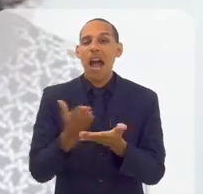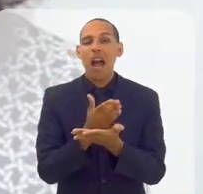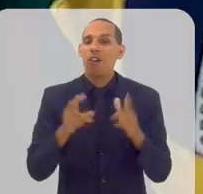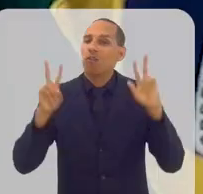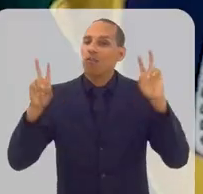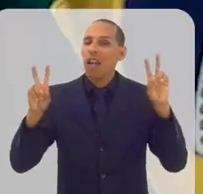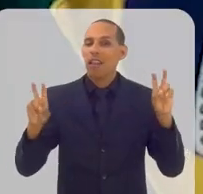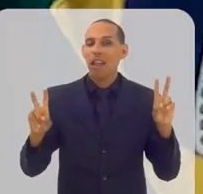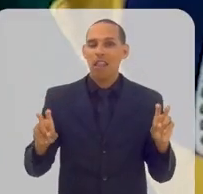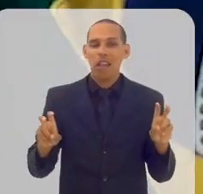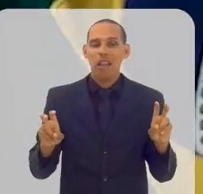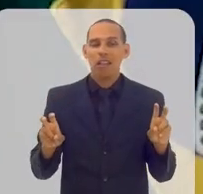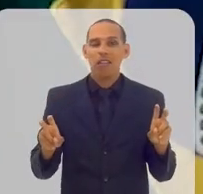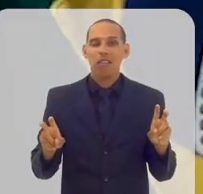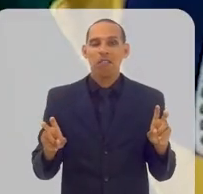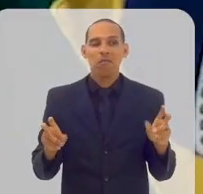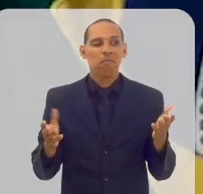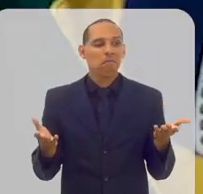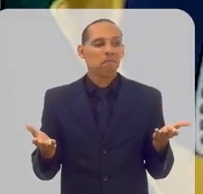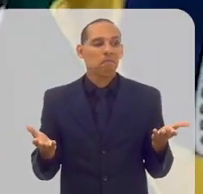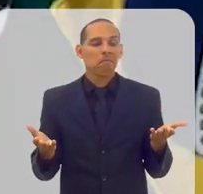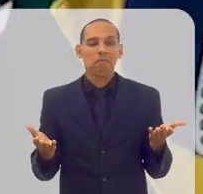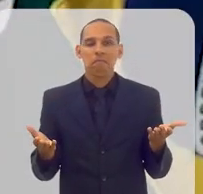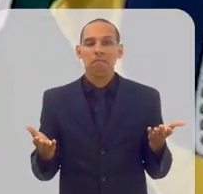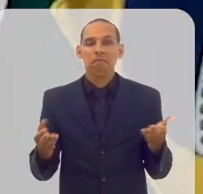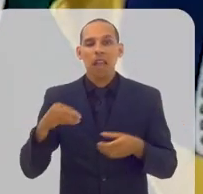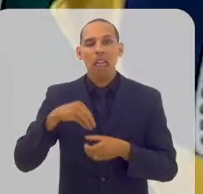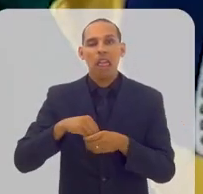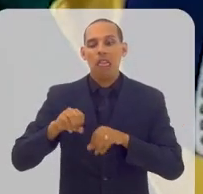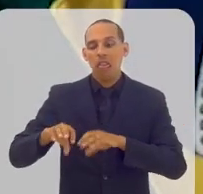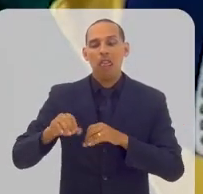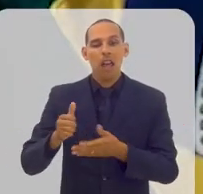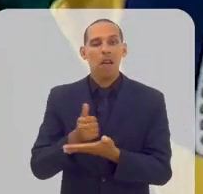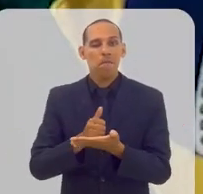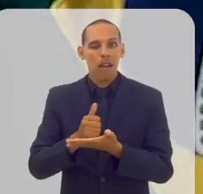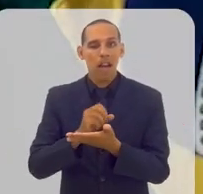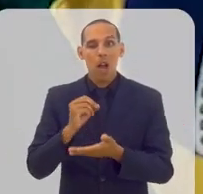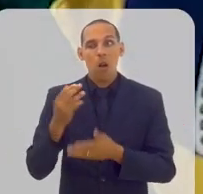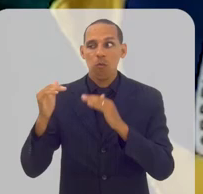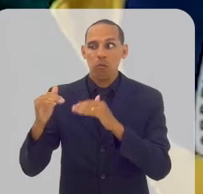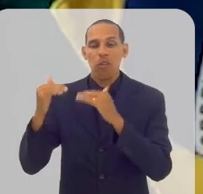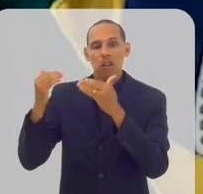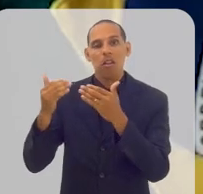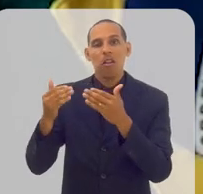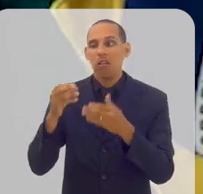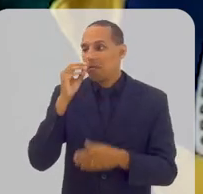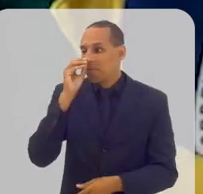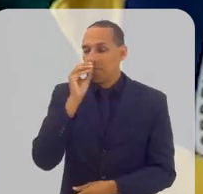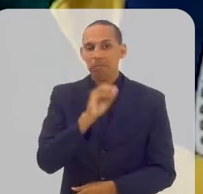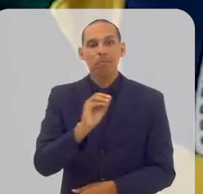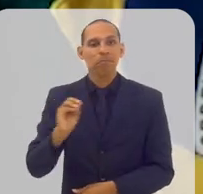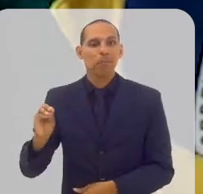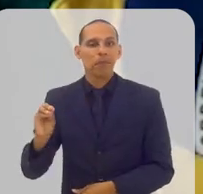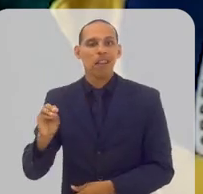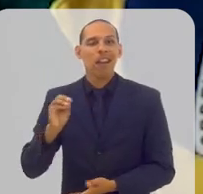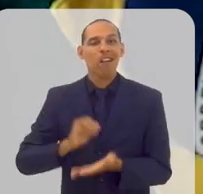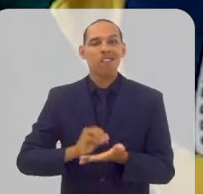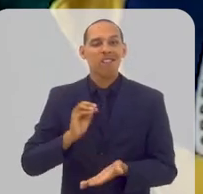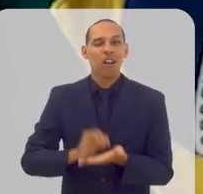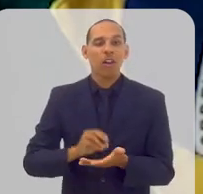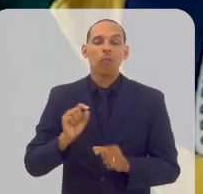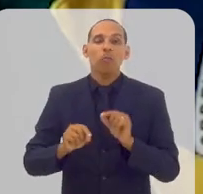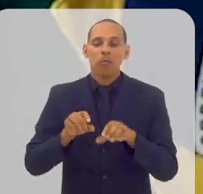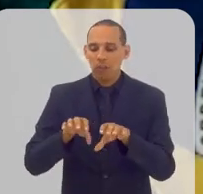temas deixaram de ser abordados na educação básica e superior, deixando uma lacuna